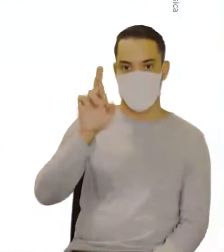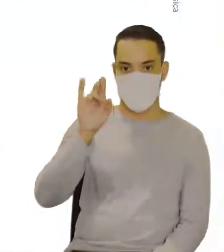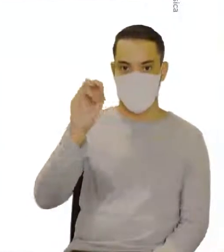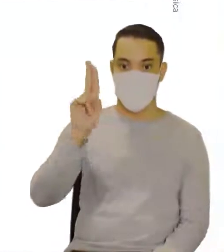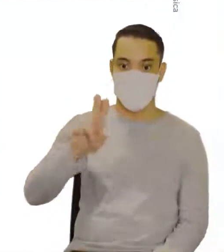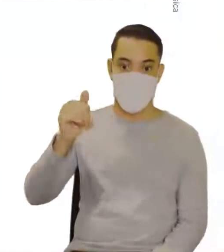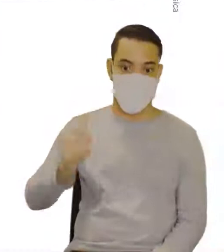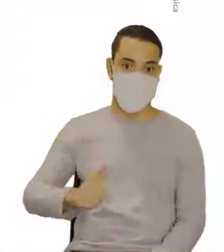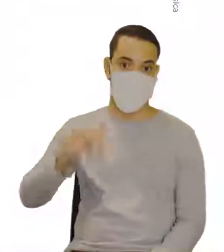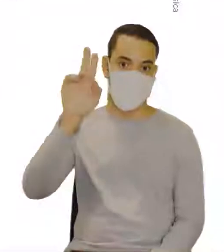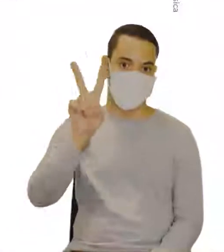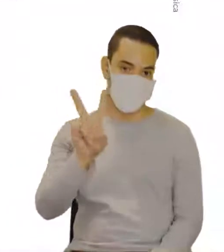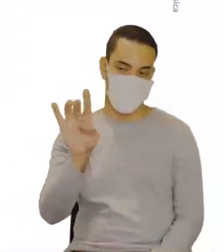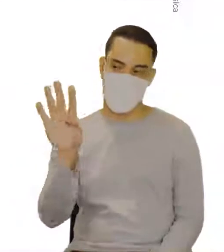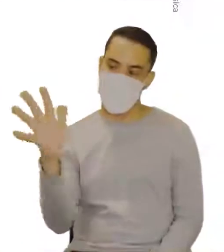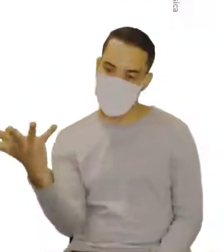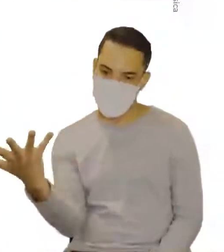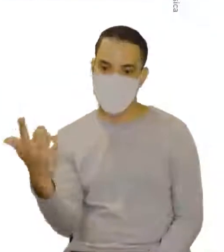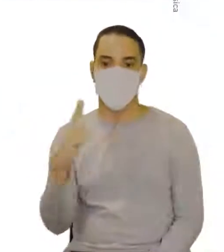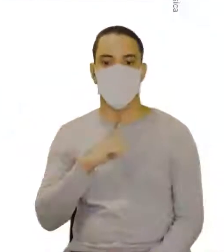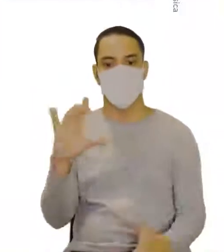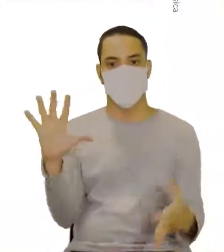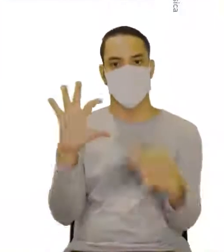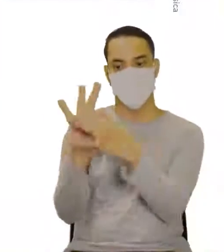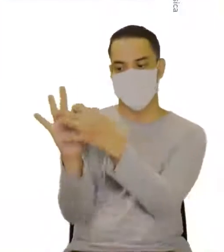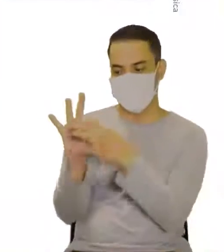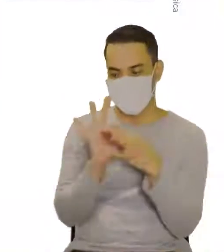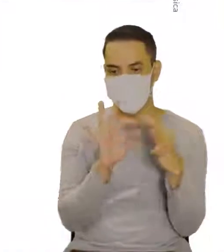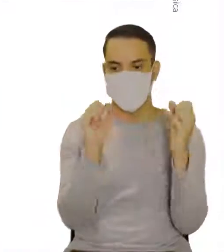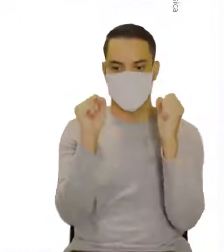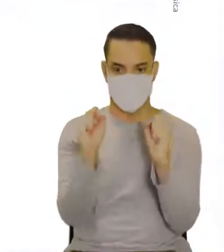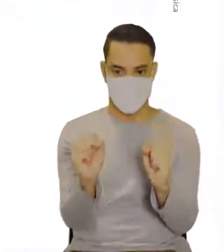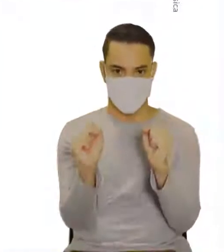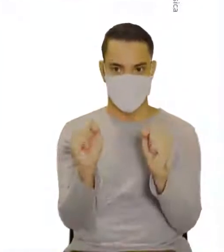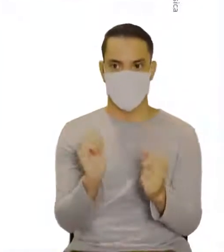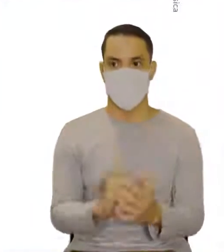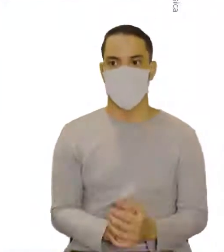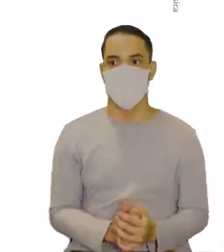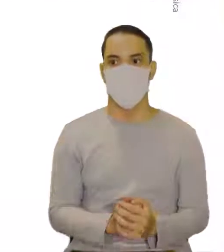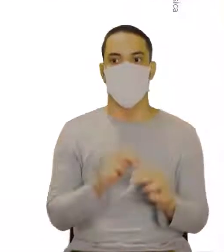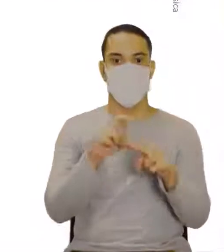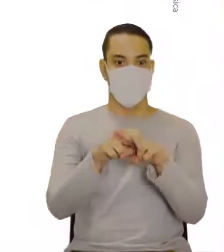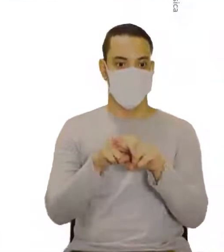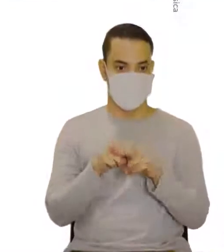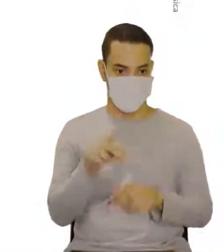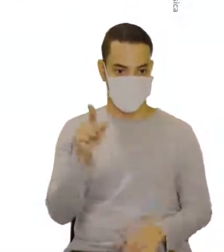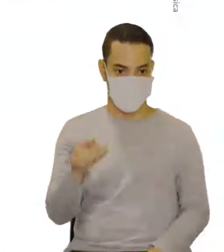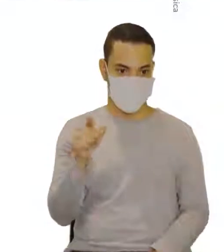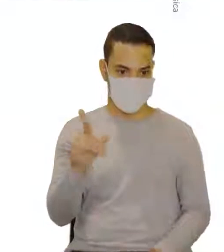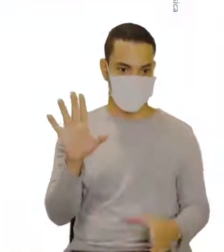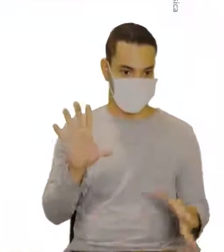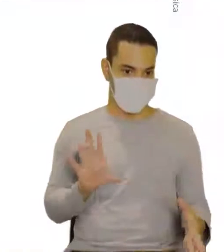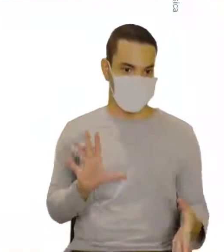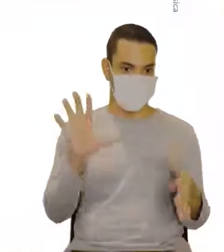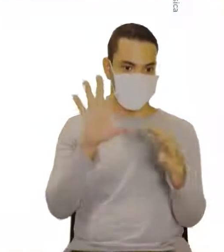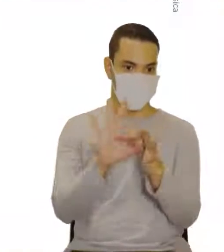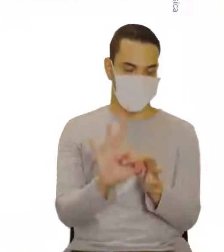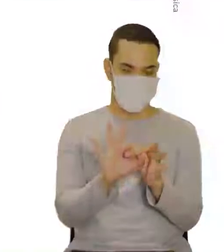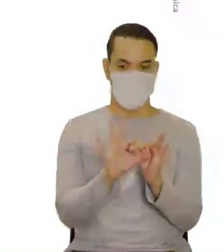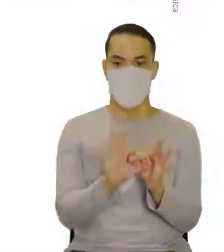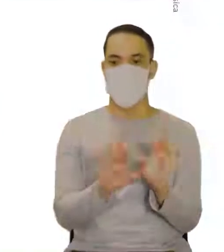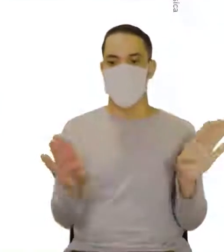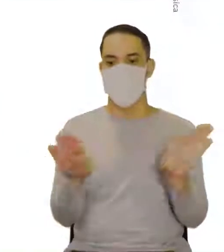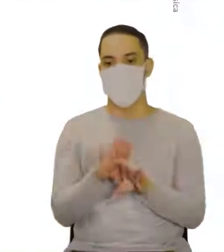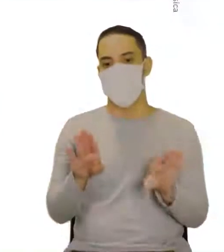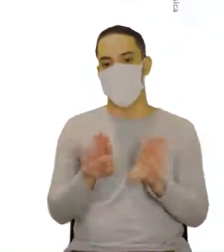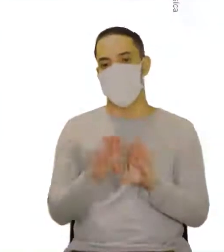um, a gente pode fazer a associação de gerador, tá, pessoal? Essa associação pode ser feita em série ou em paralelo,